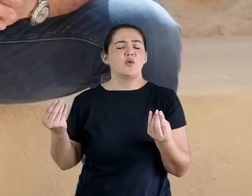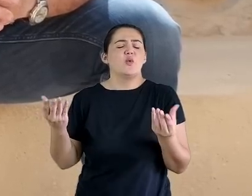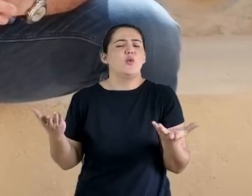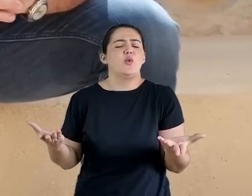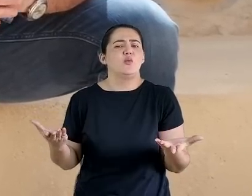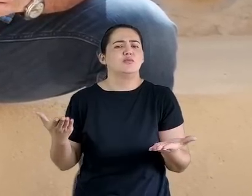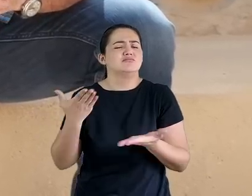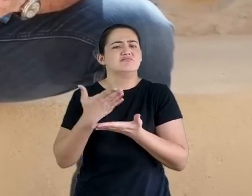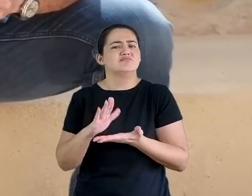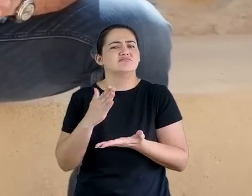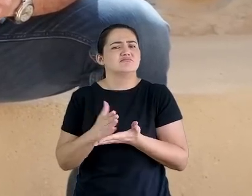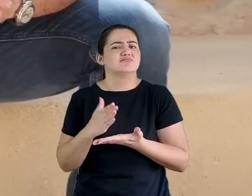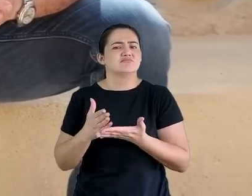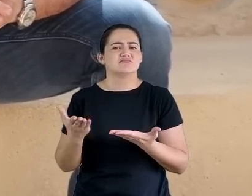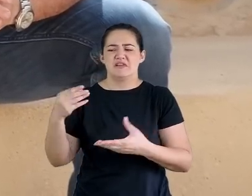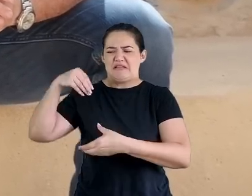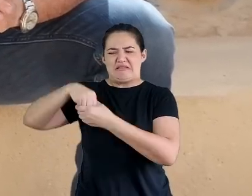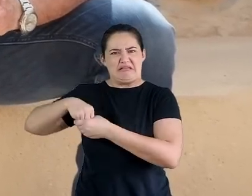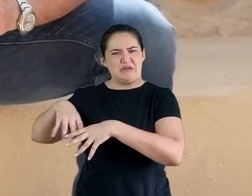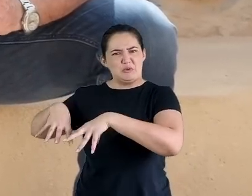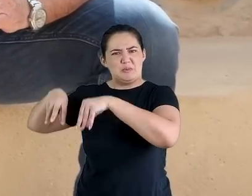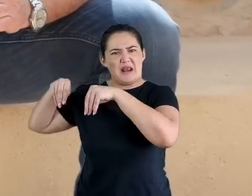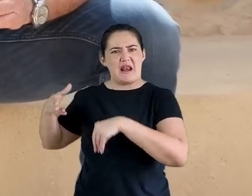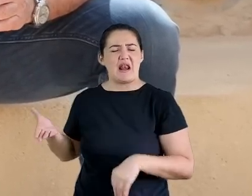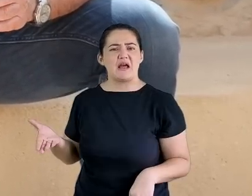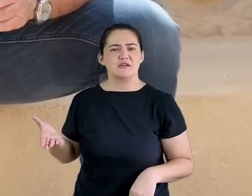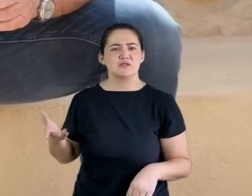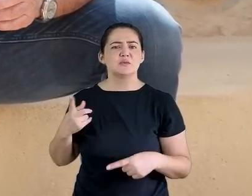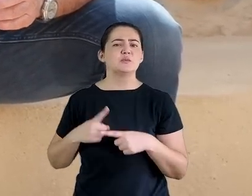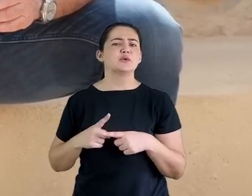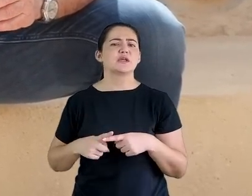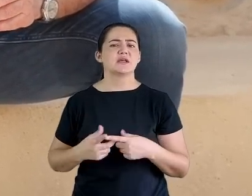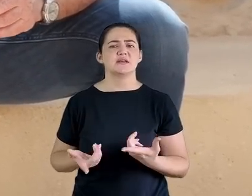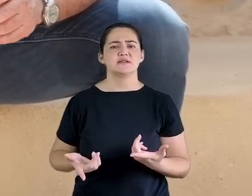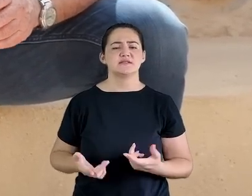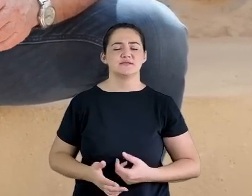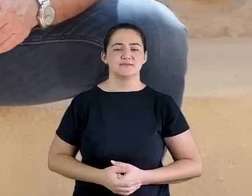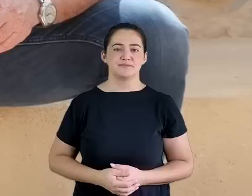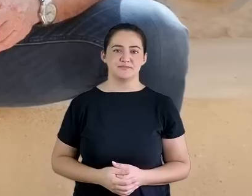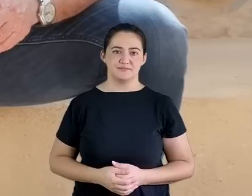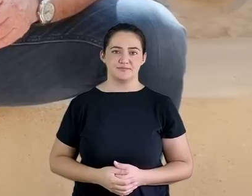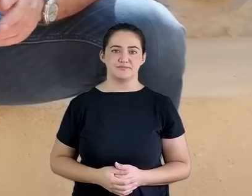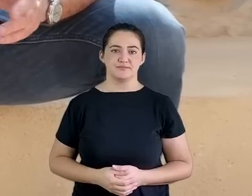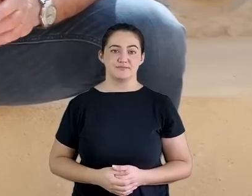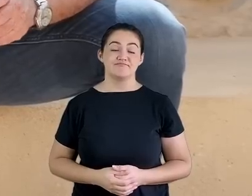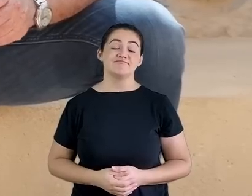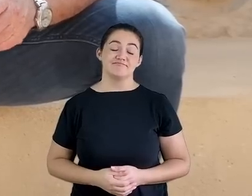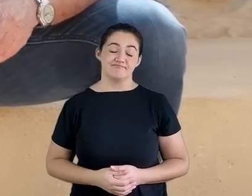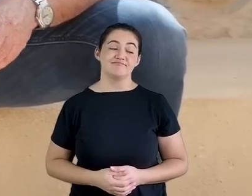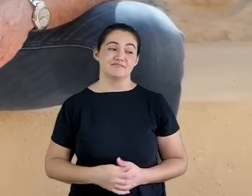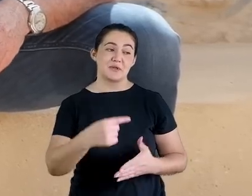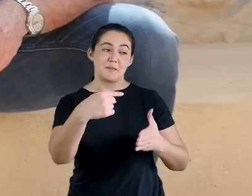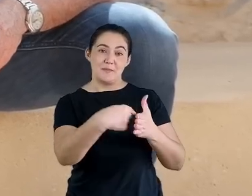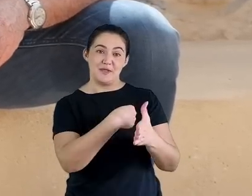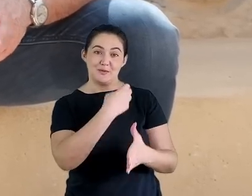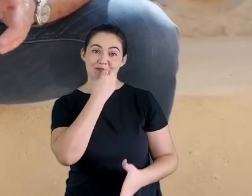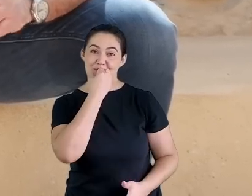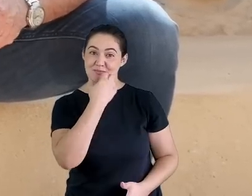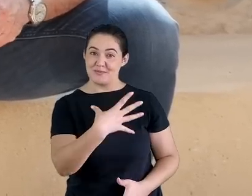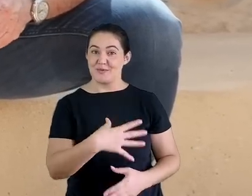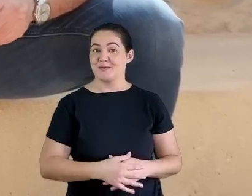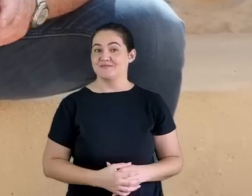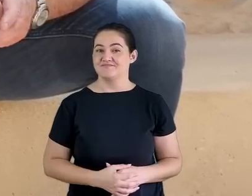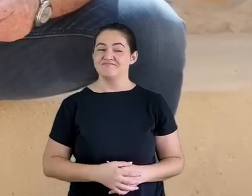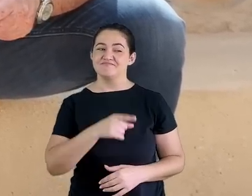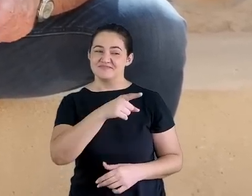por que uma sinagoga nesse local? Essa é uma pergunta muito boa. Como você disse, provavelmente esse